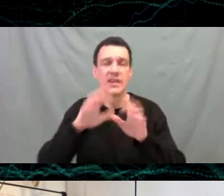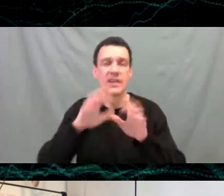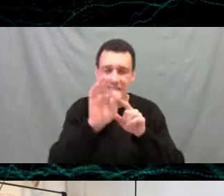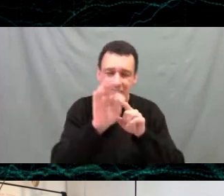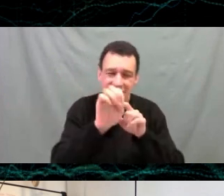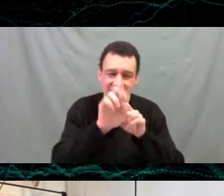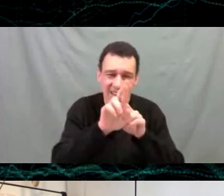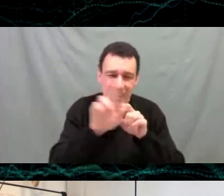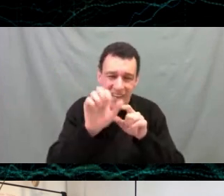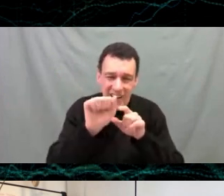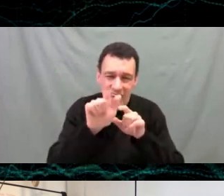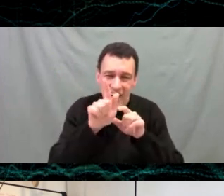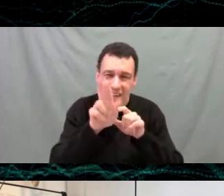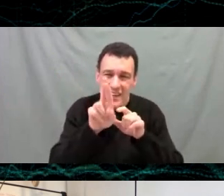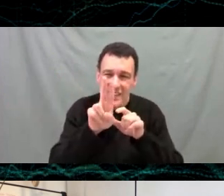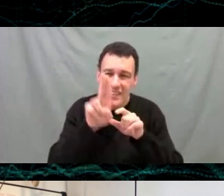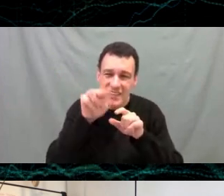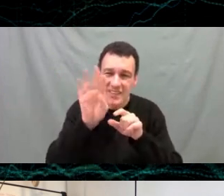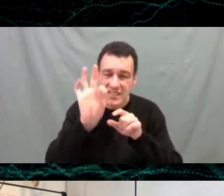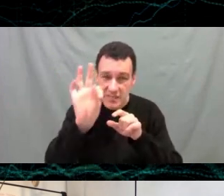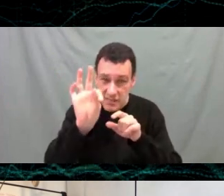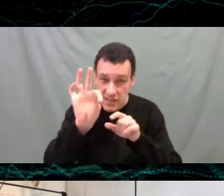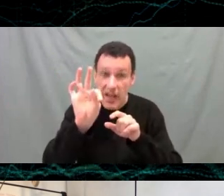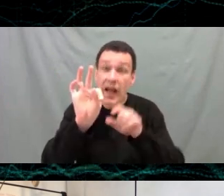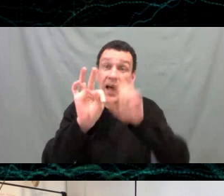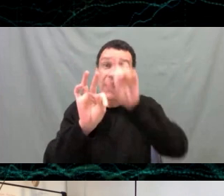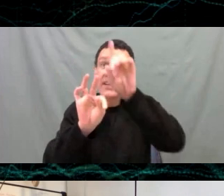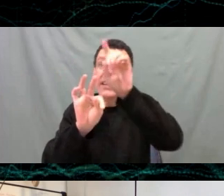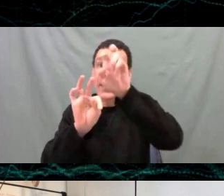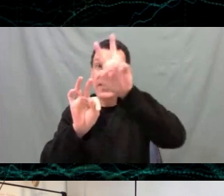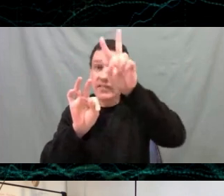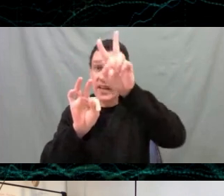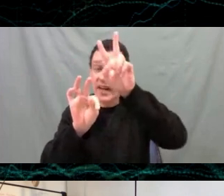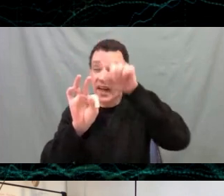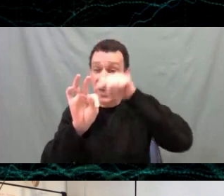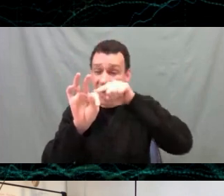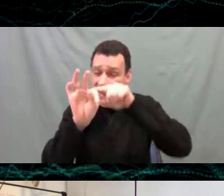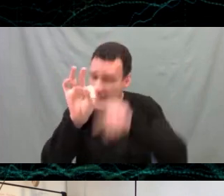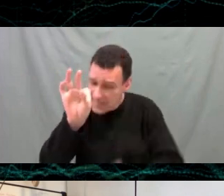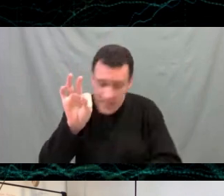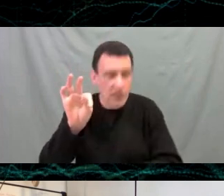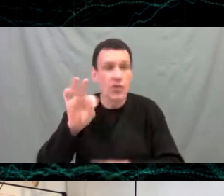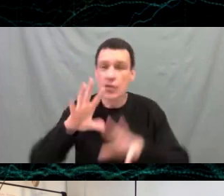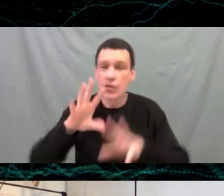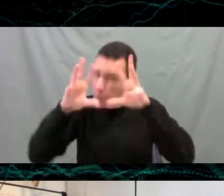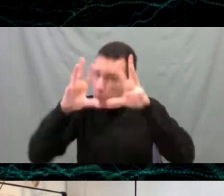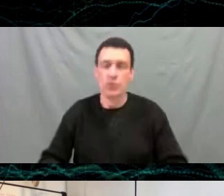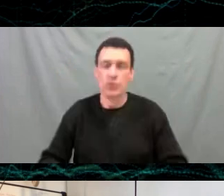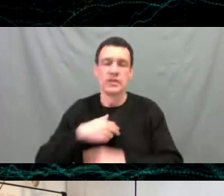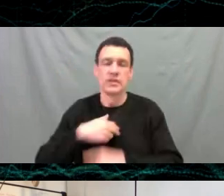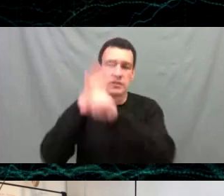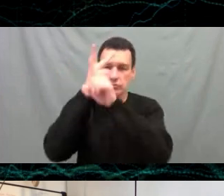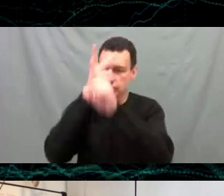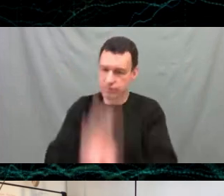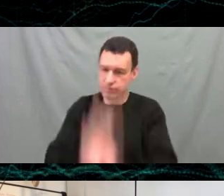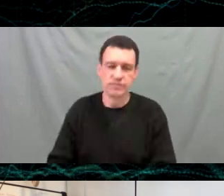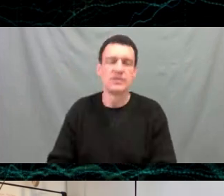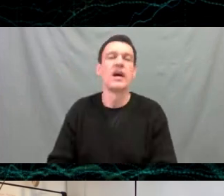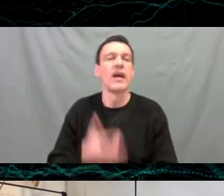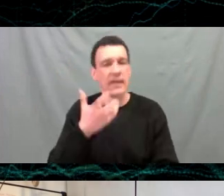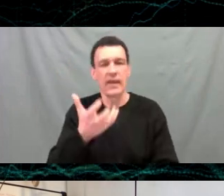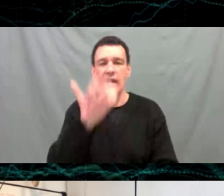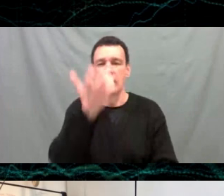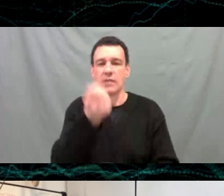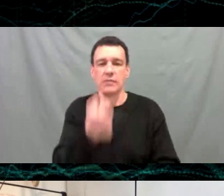de Dev e vai tentar aplicar. E aí ele vai lidar com as ordens desses Terra Grandes e aí ele vai ver a dependência